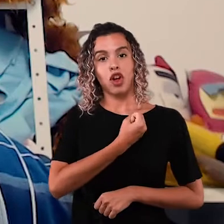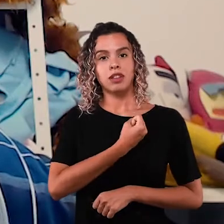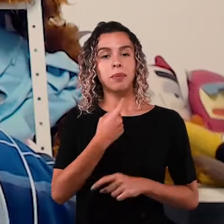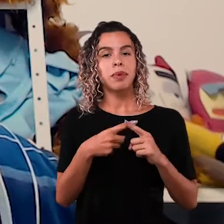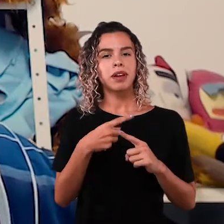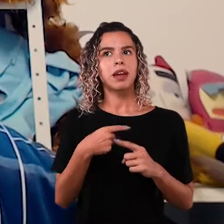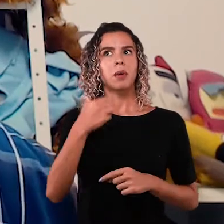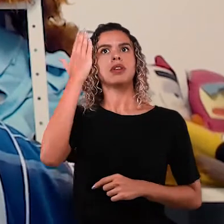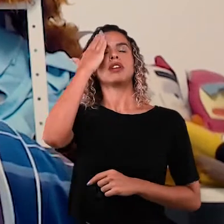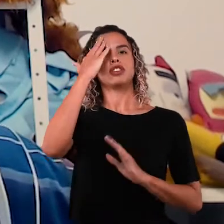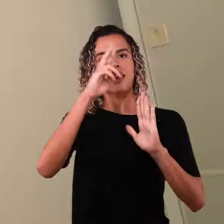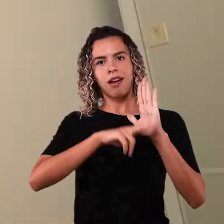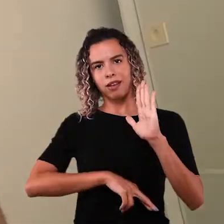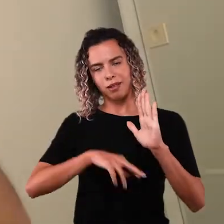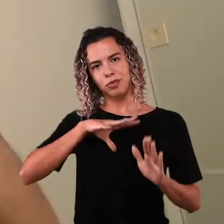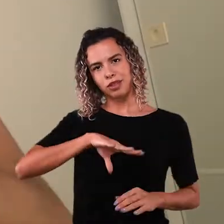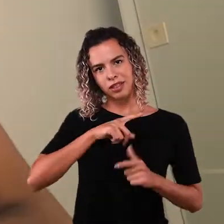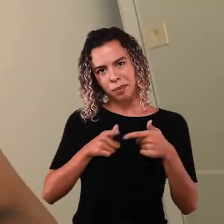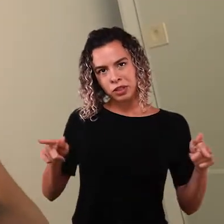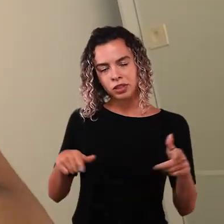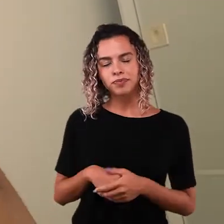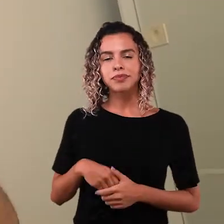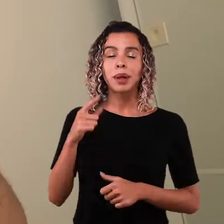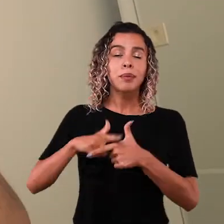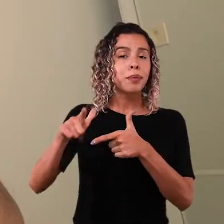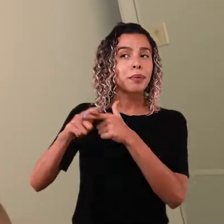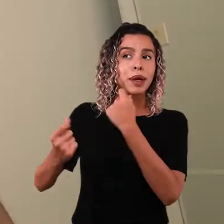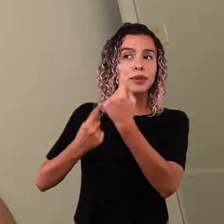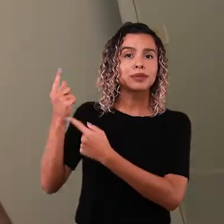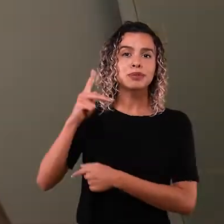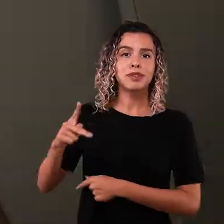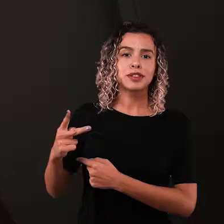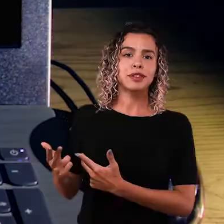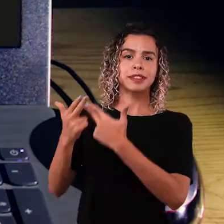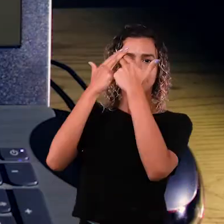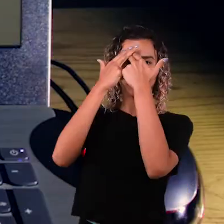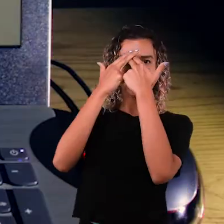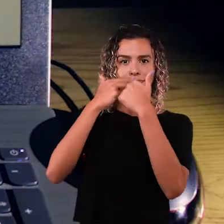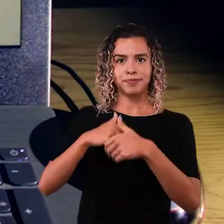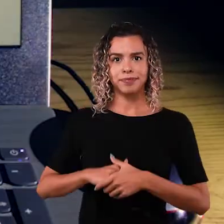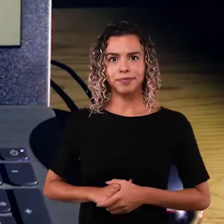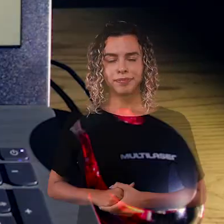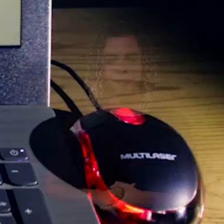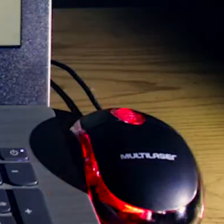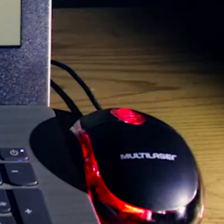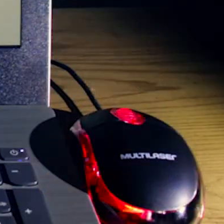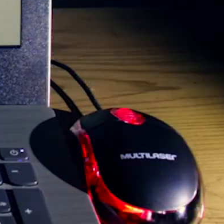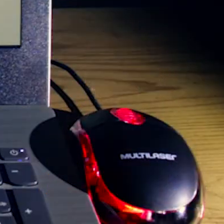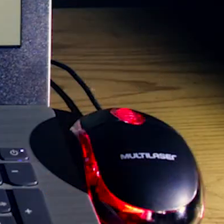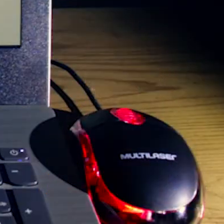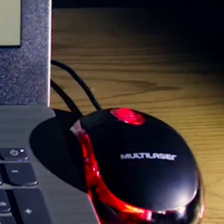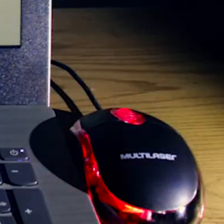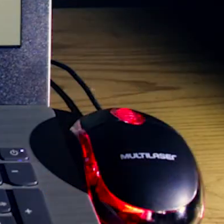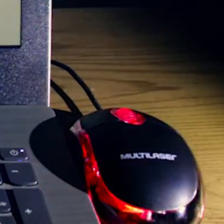porque finalmente entendi a regra do jogo. Poliana. O problema são alguns professores que nos traumatizaram. Imagem de Pedro na tela de um notebook